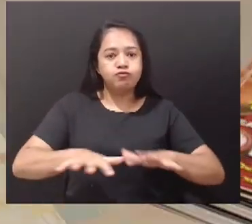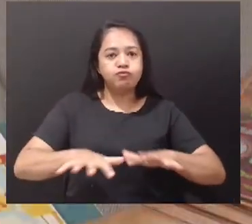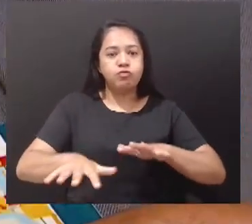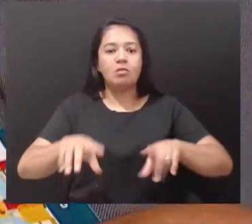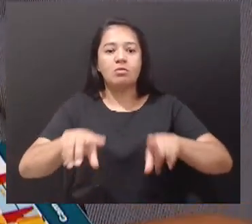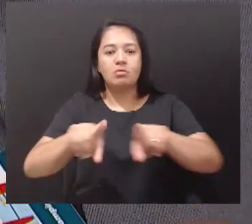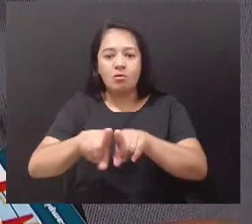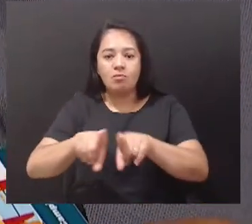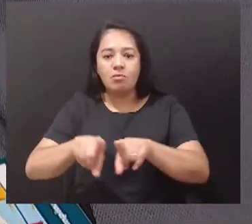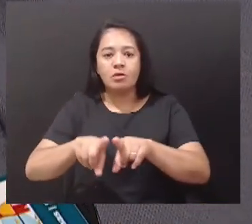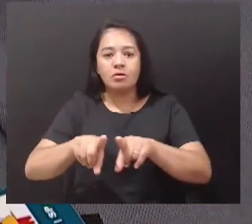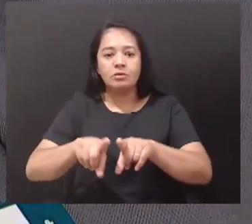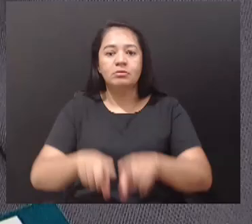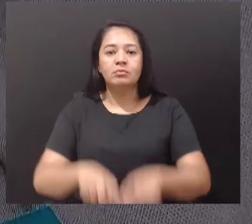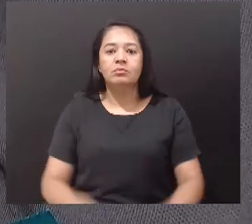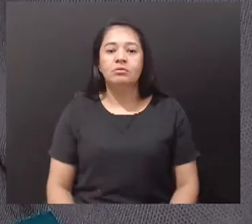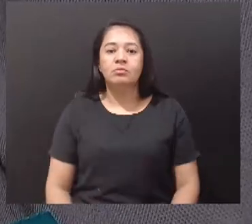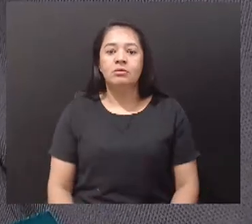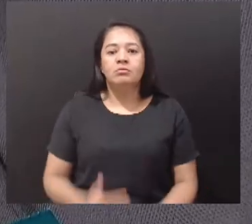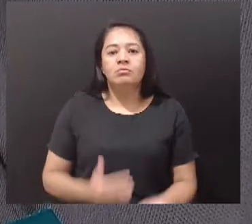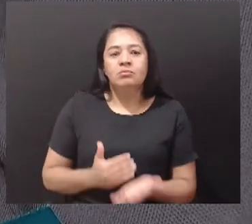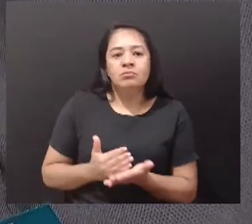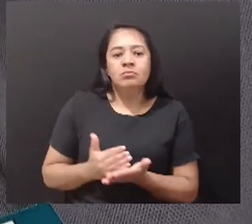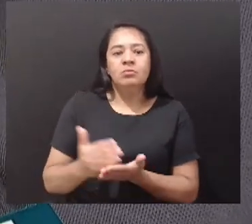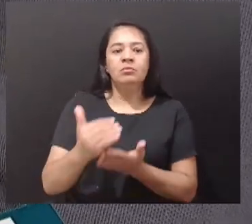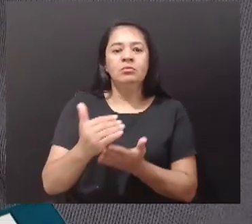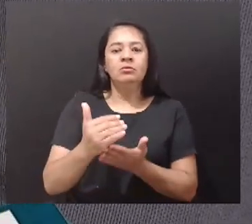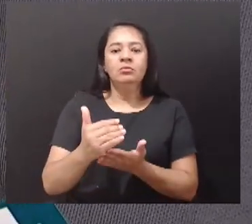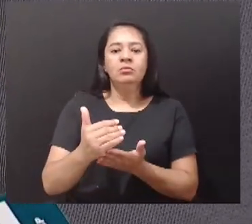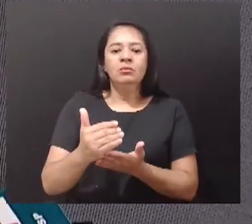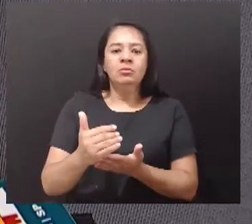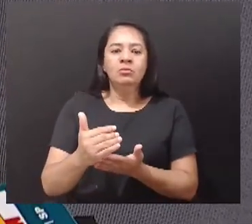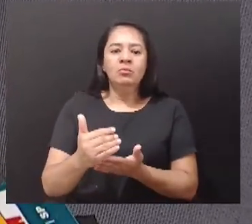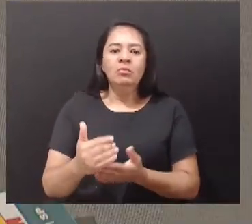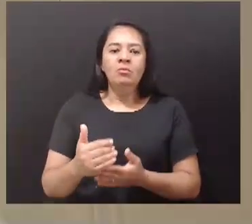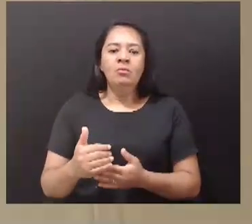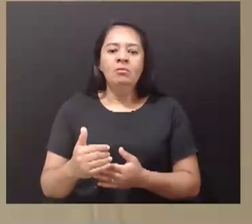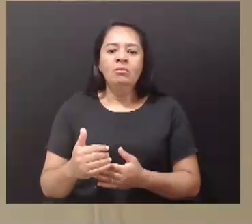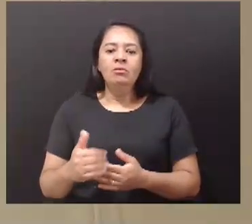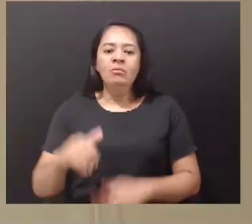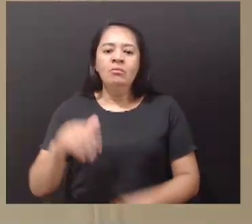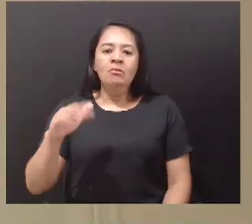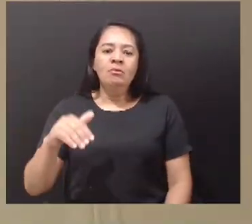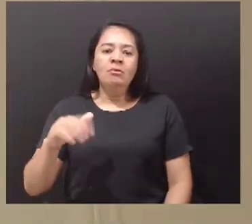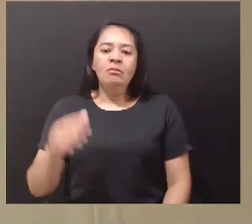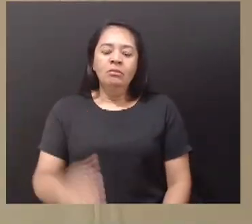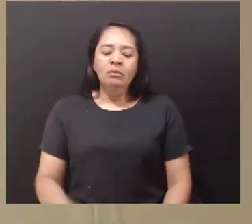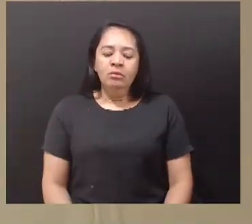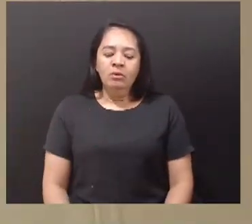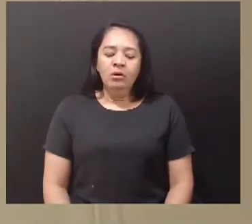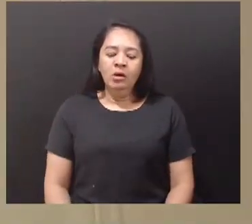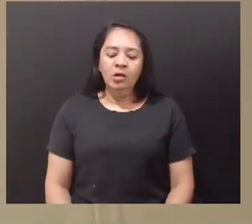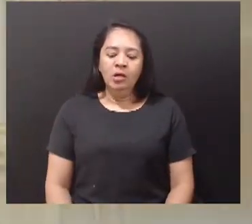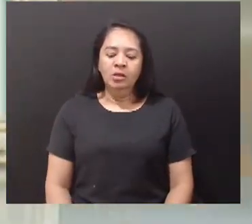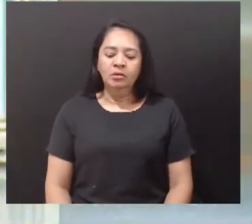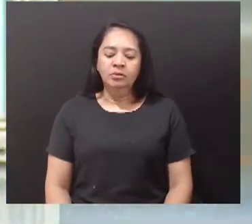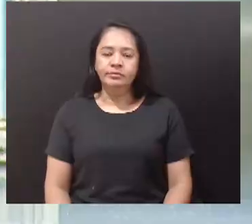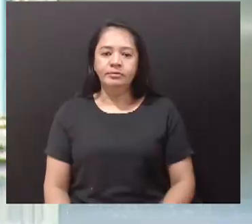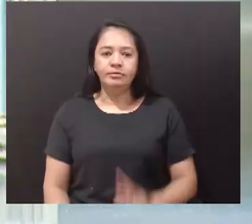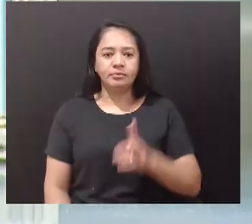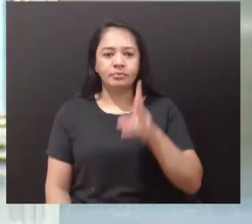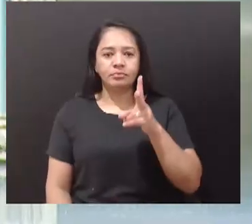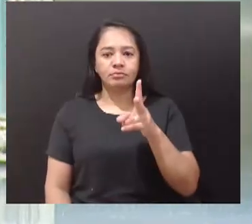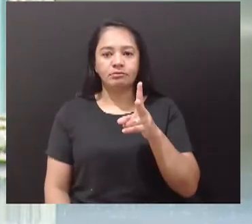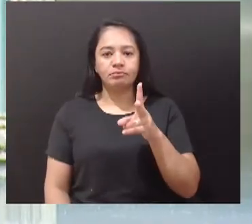vai aparecendo cada vez mais. Então, sempre é